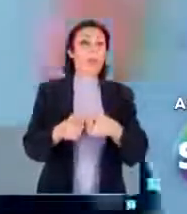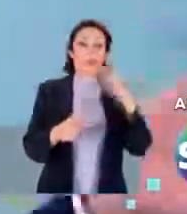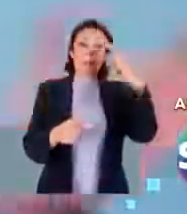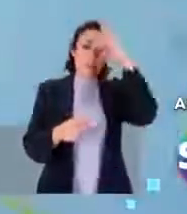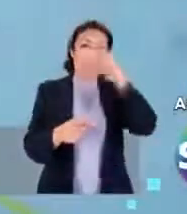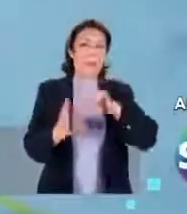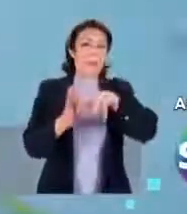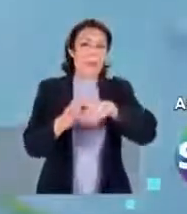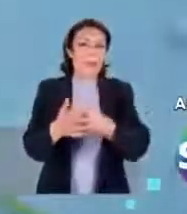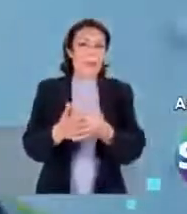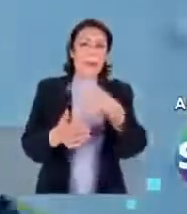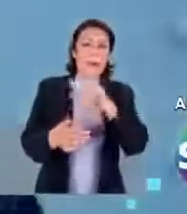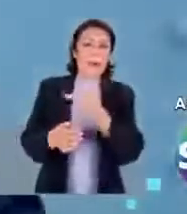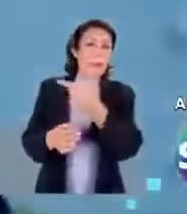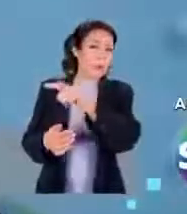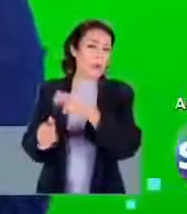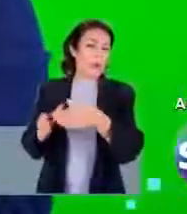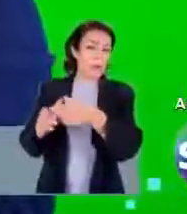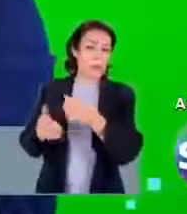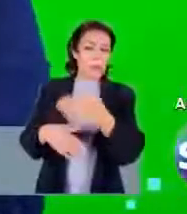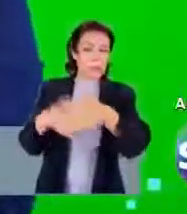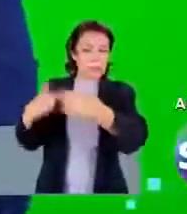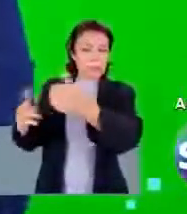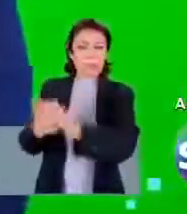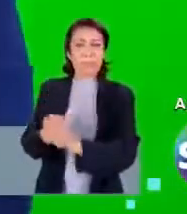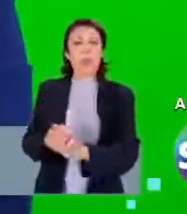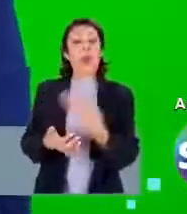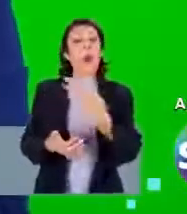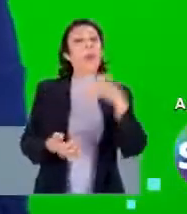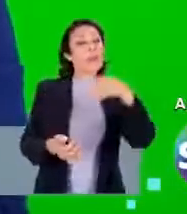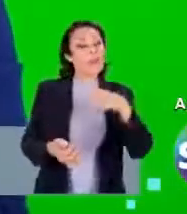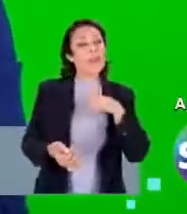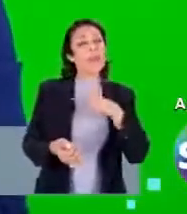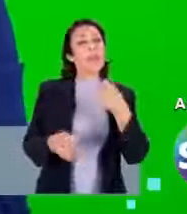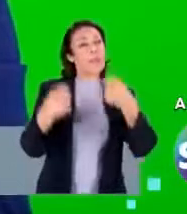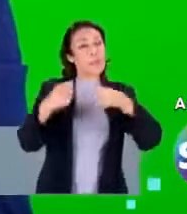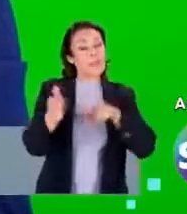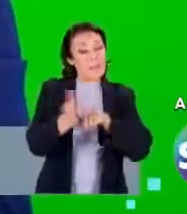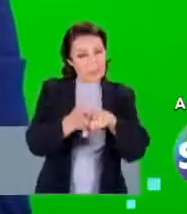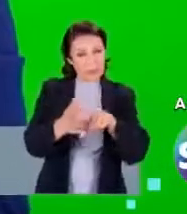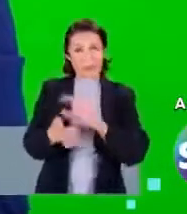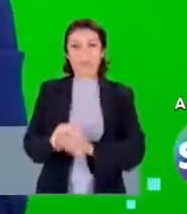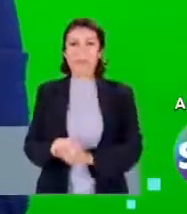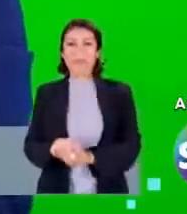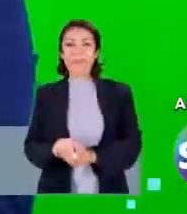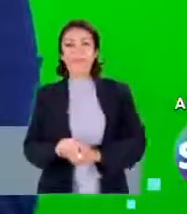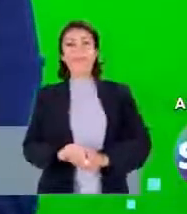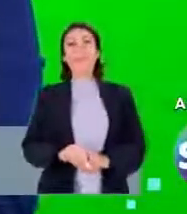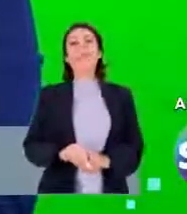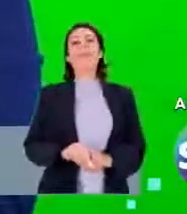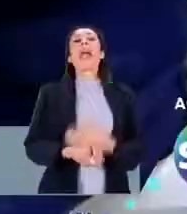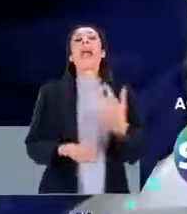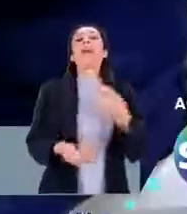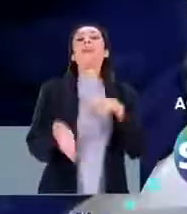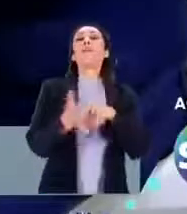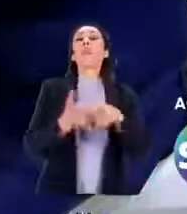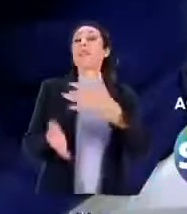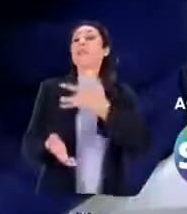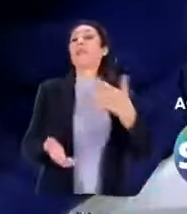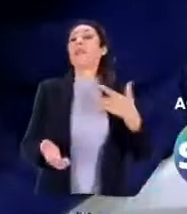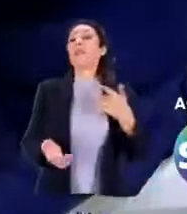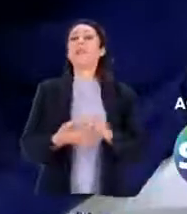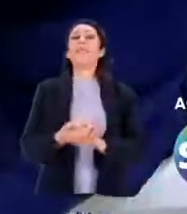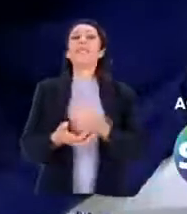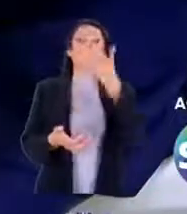centrão ou o seu sucessor nós Ainda temos quatro minutos eu tenho as coisas para perguntar aqui para para eu queria perguntar da Saúde